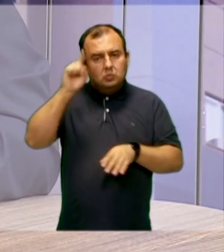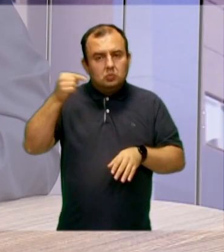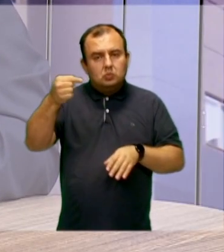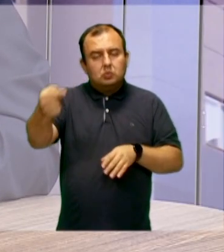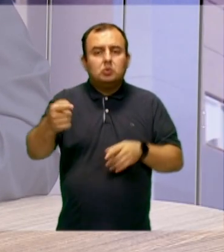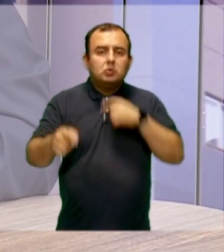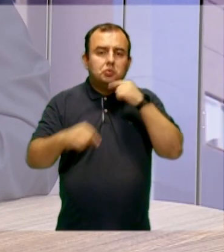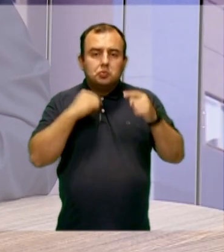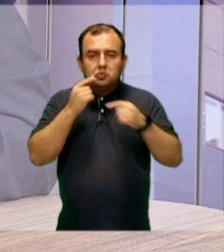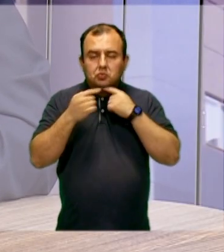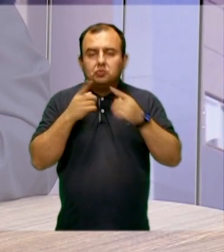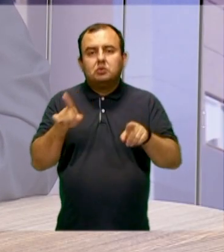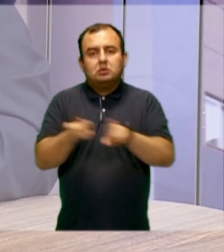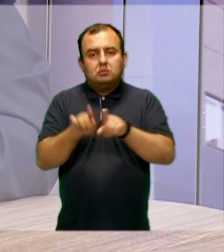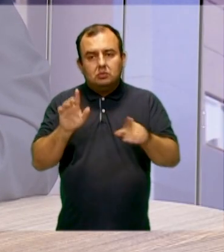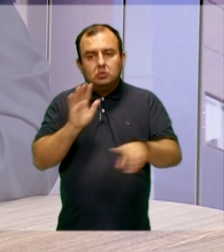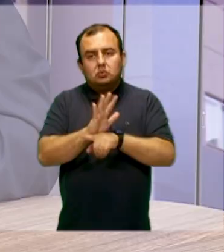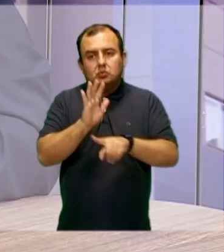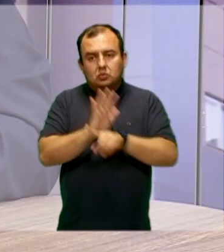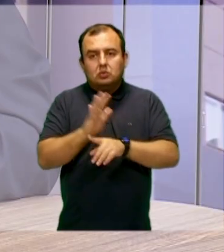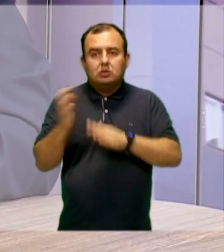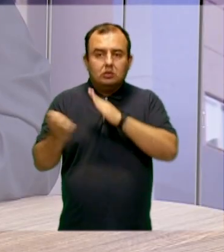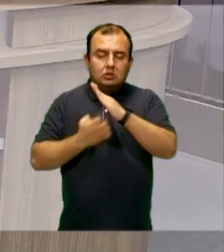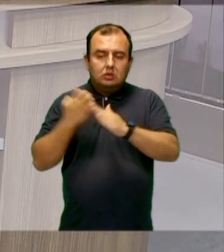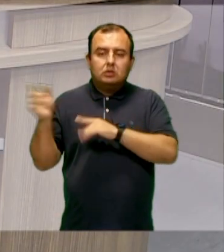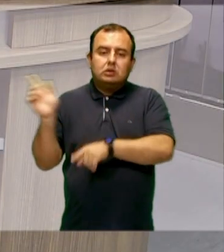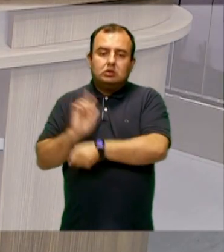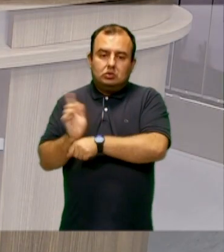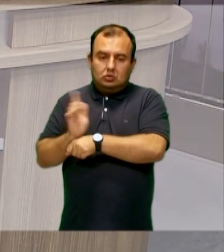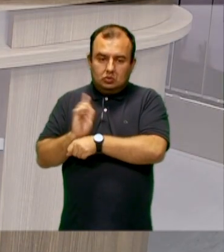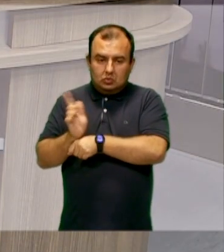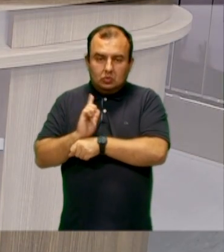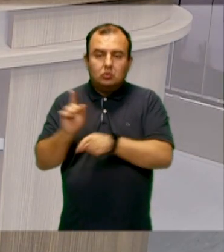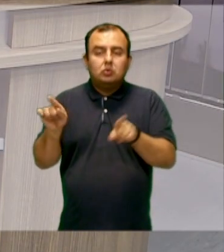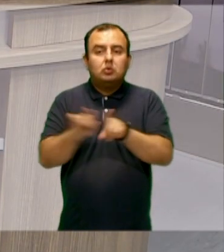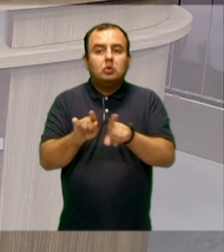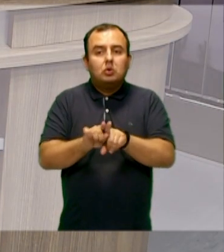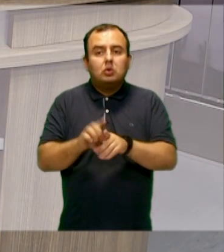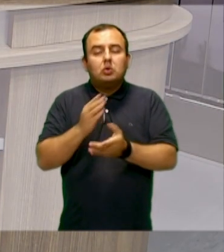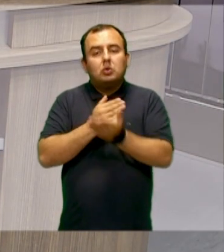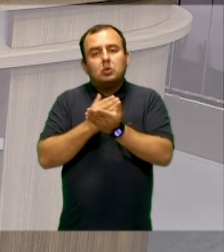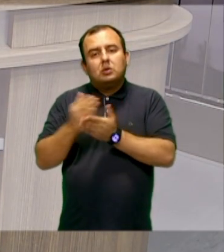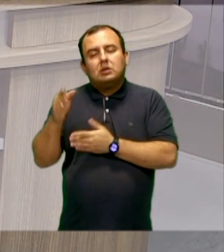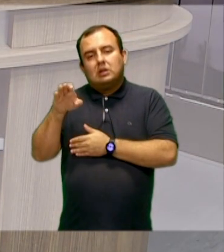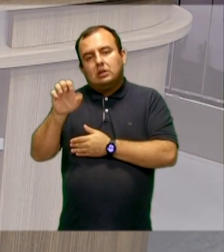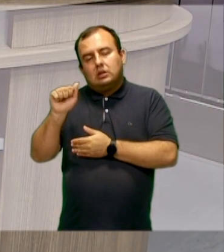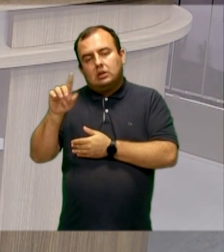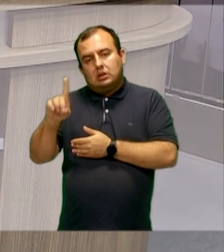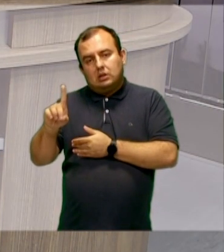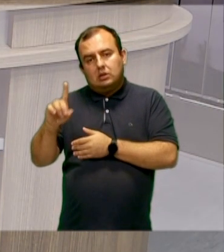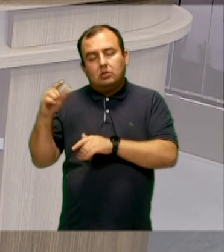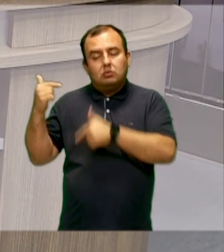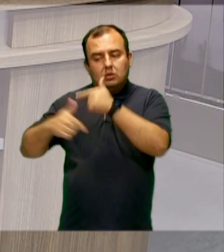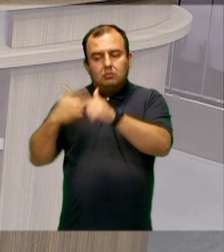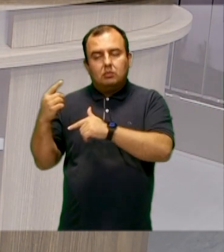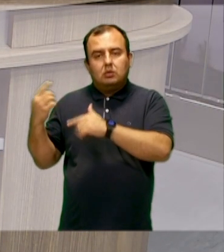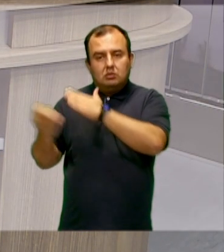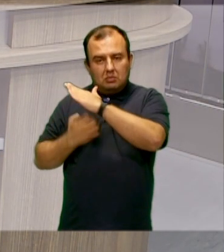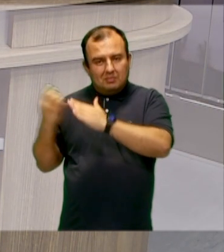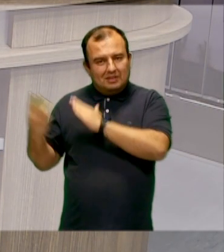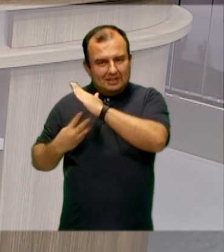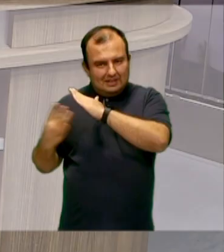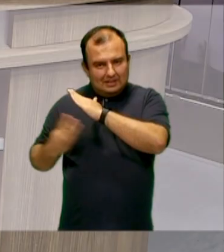tira as dúvidas, auxilia. Você fala a empresa que é gestora, lá do SIAD. Isso, do SIAD, que é uma empresa terceirizada, né? Então,